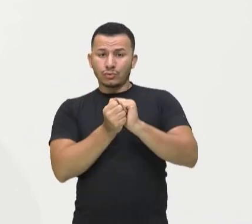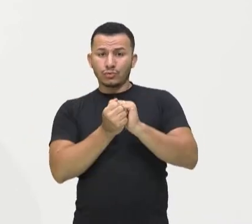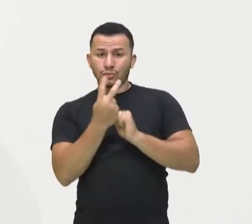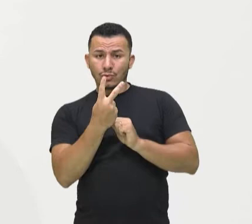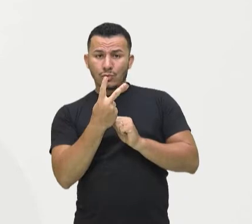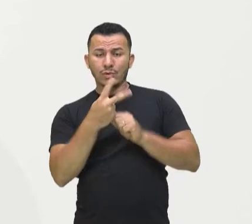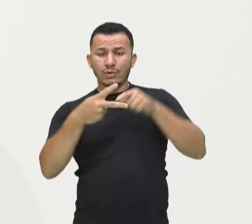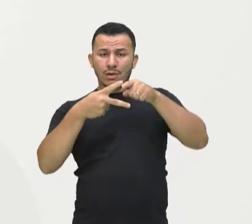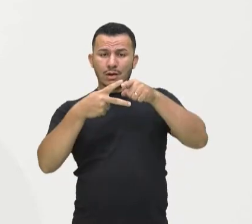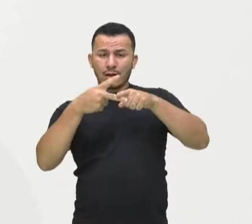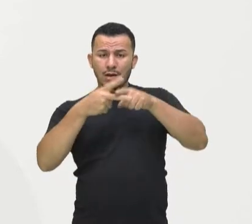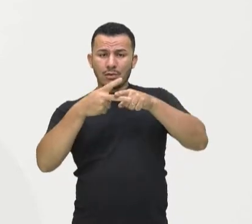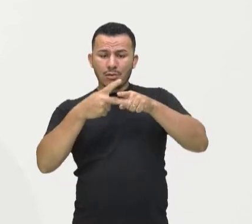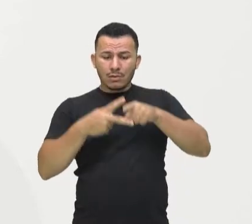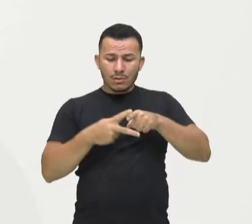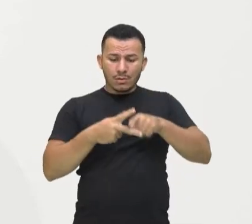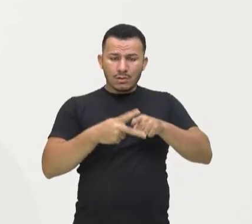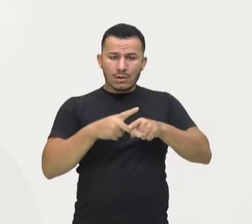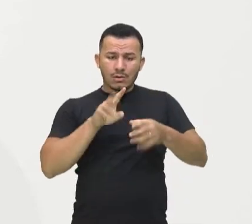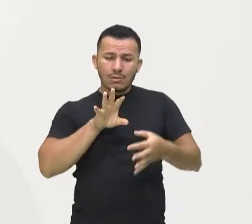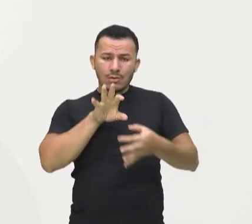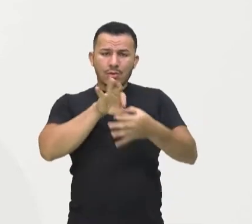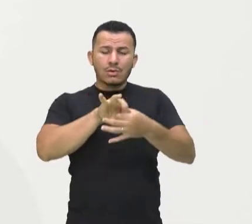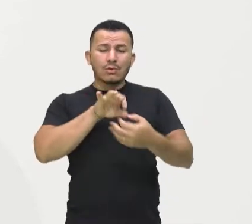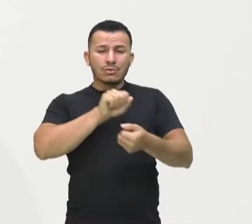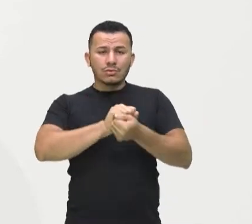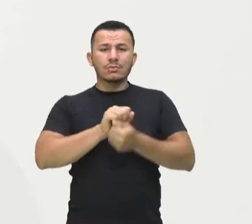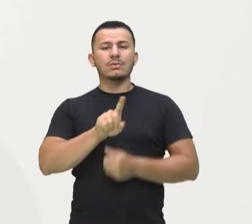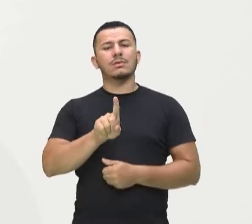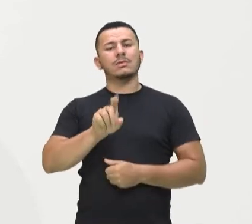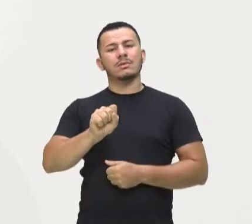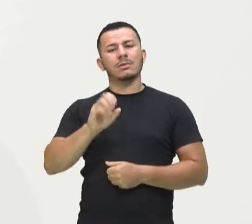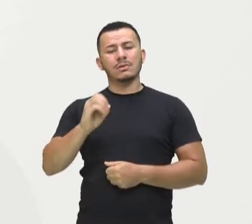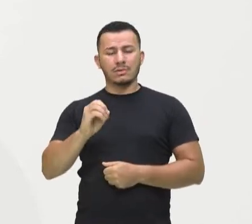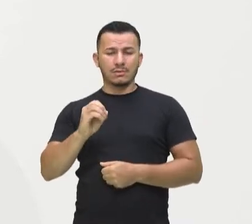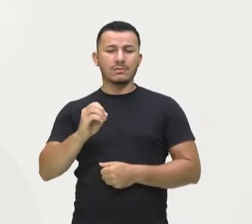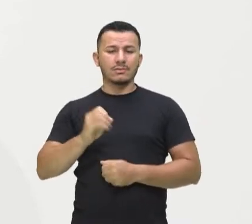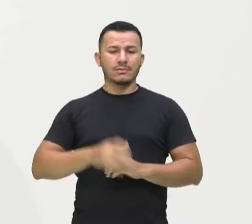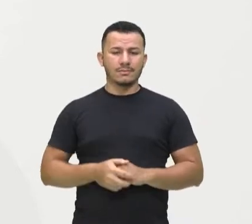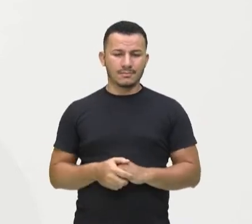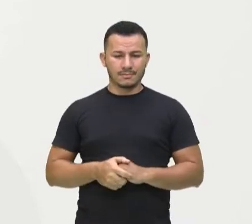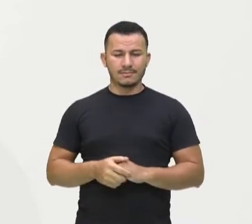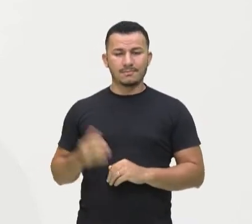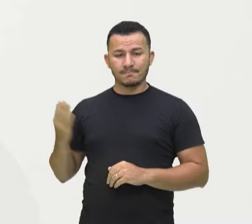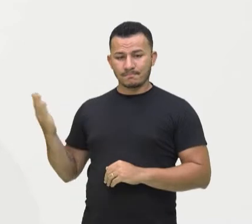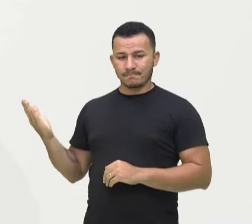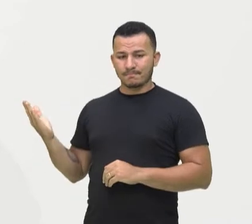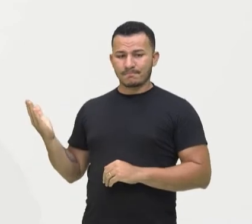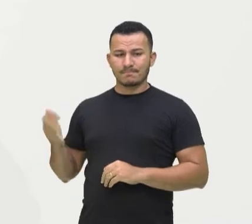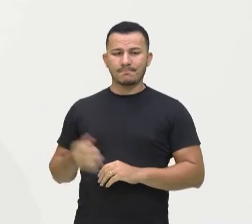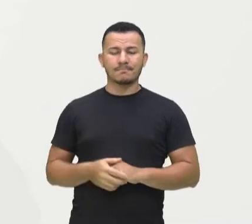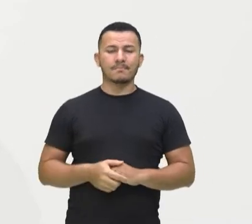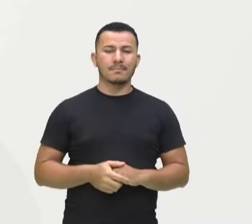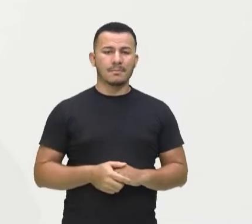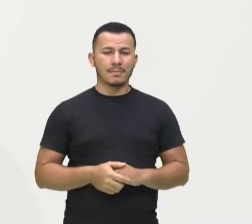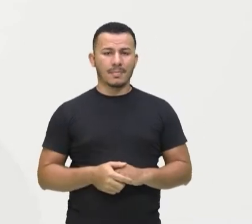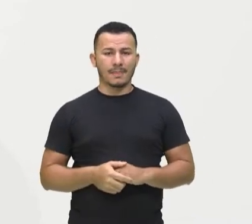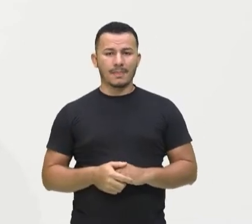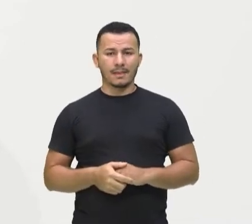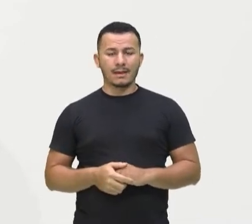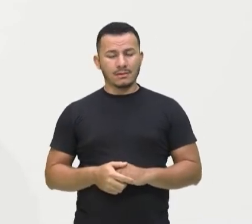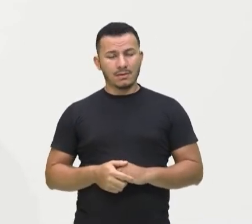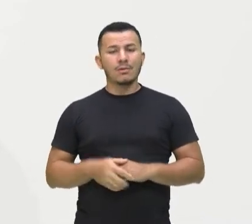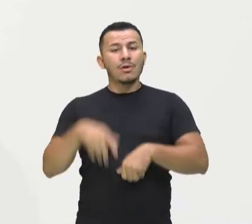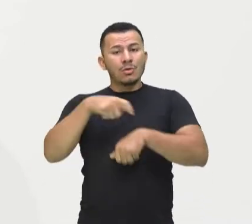raso. O ângulo, vou colocar bem aqui também, ó. O ângulo interno e aqui fora é o ângulo externo. Quando a